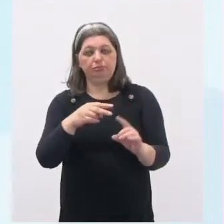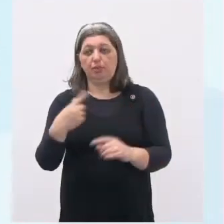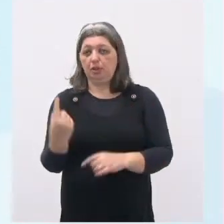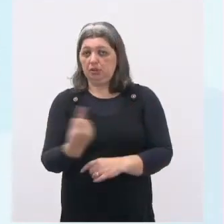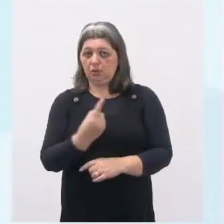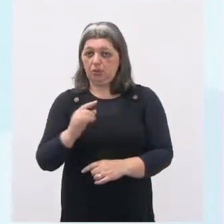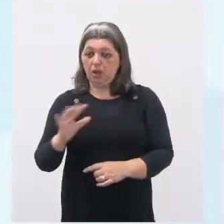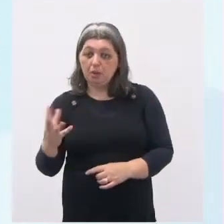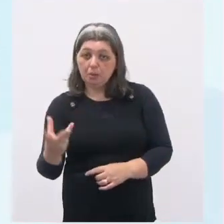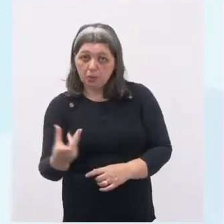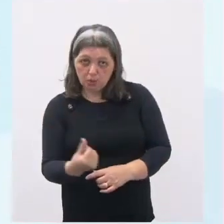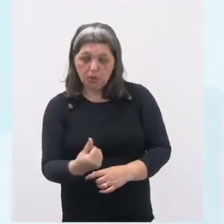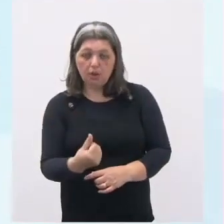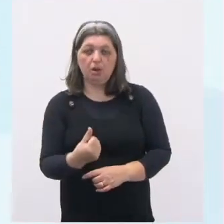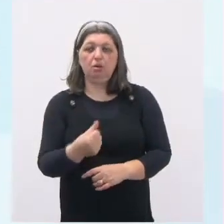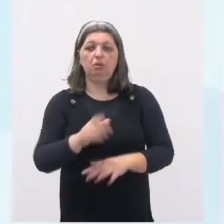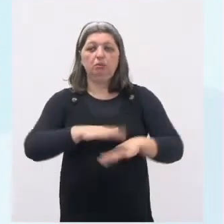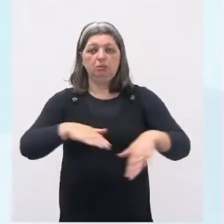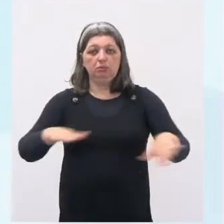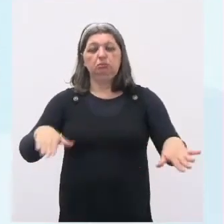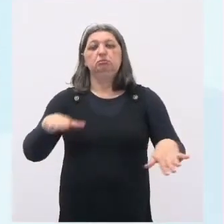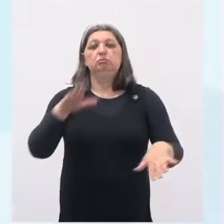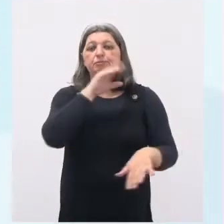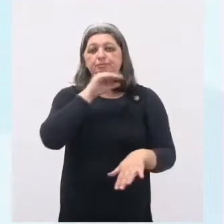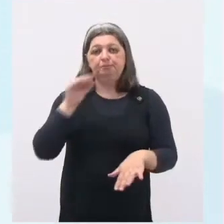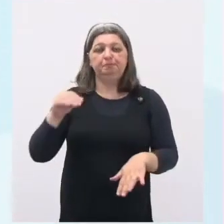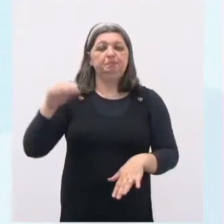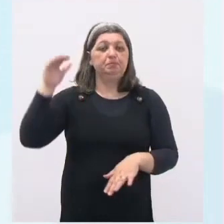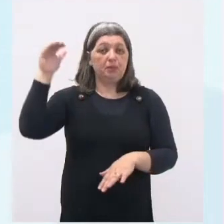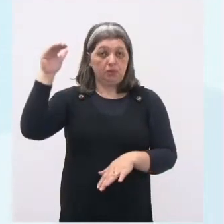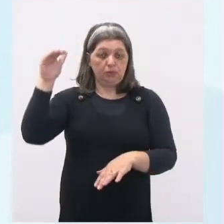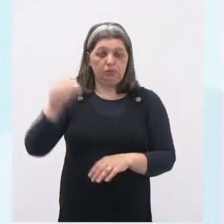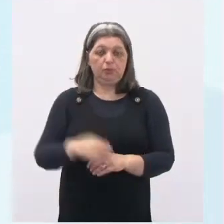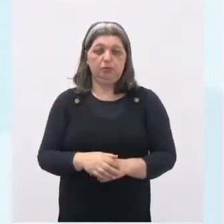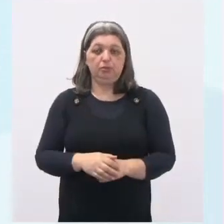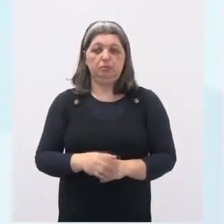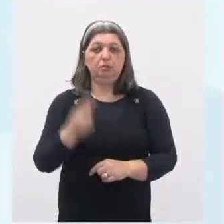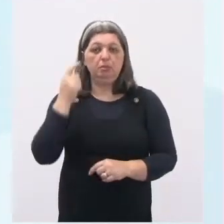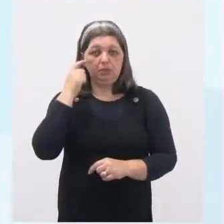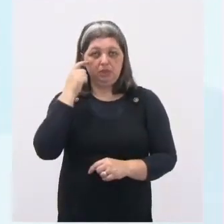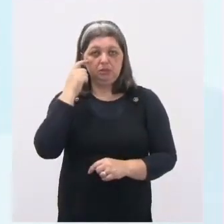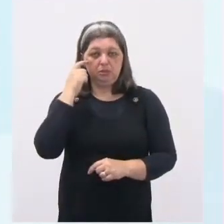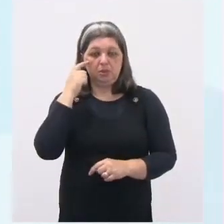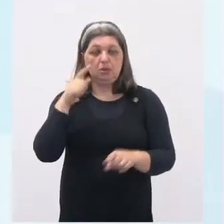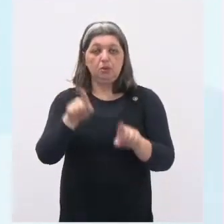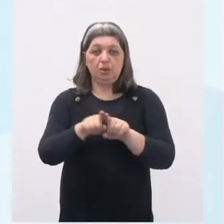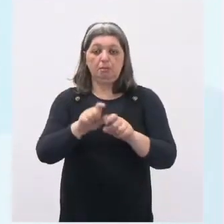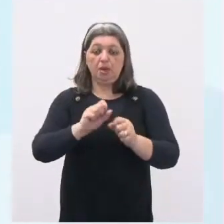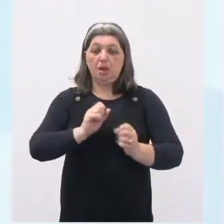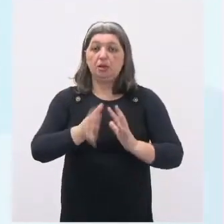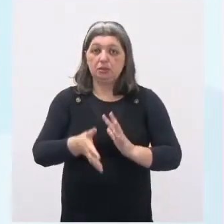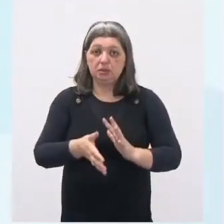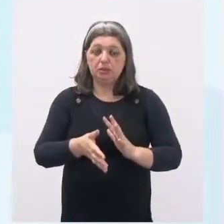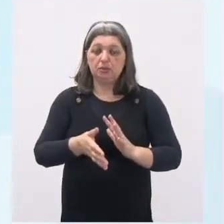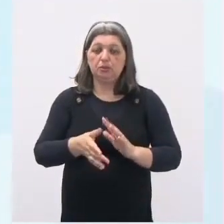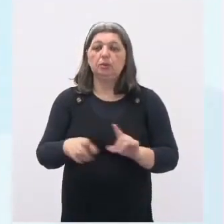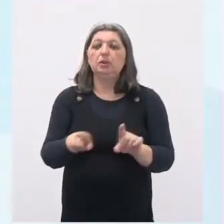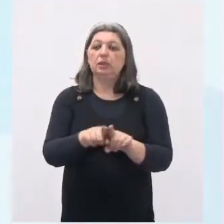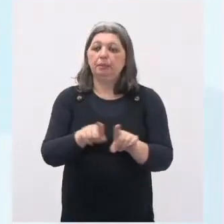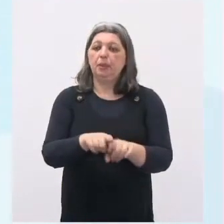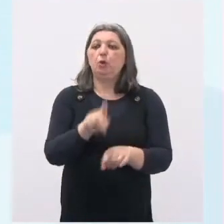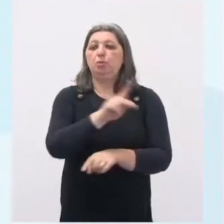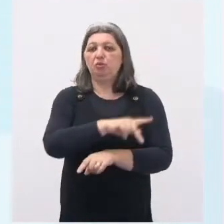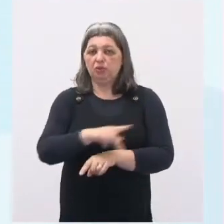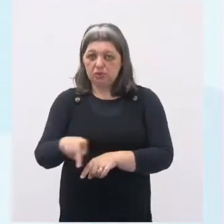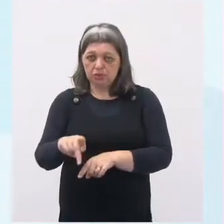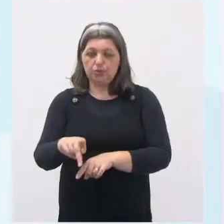da criança, do adolescente, do jovem, do adulto e as suas ações e pensamentos, bem como do professor no âmbito